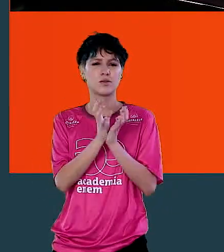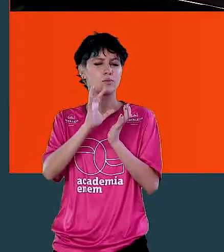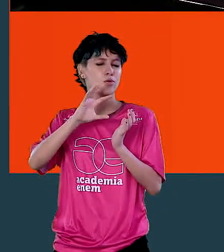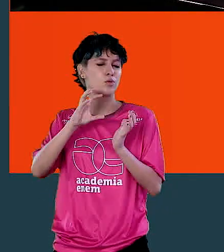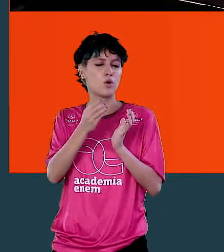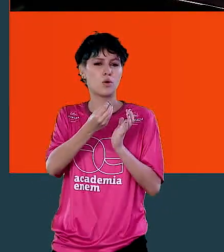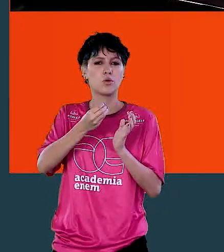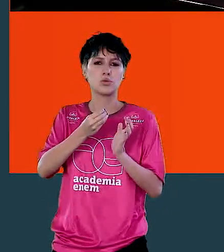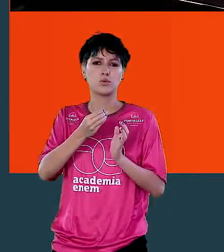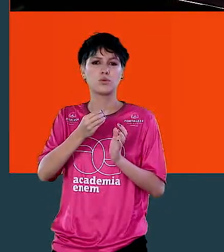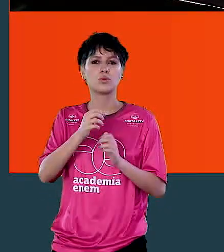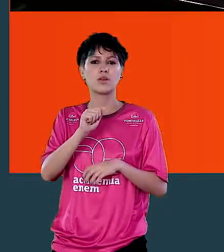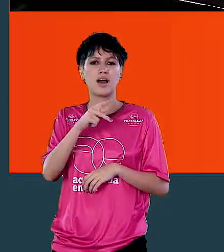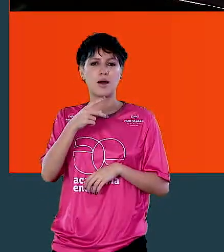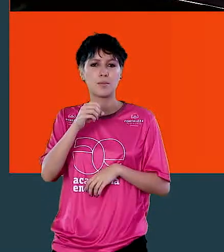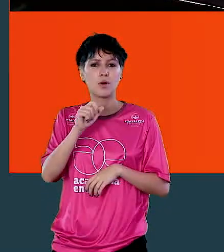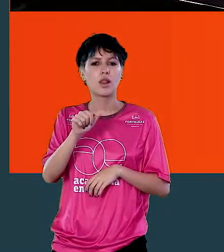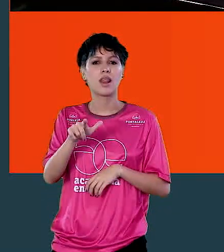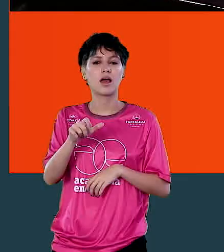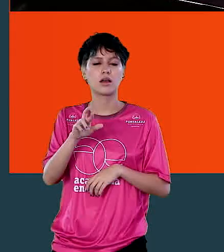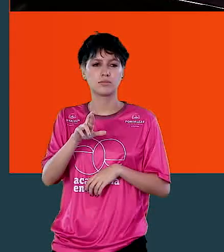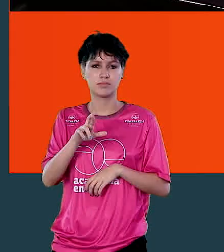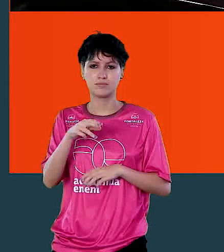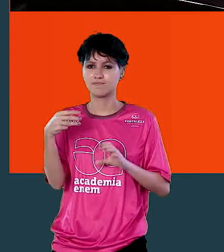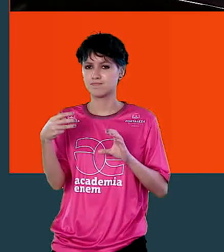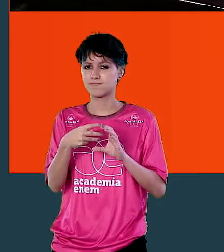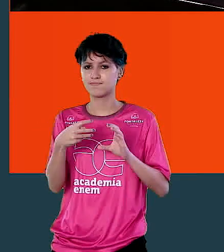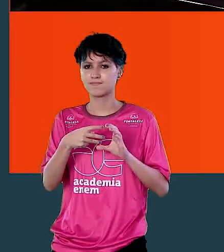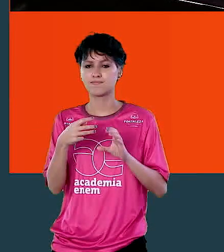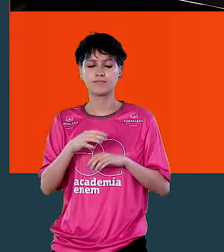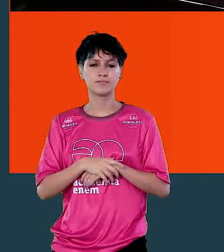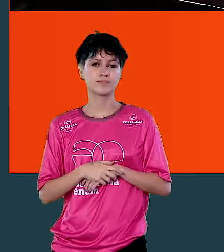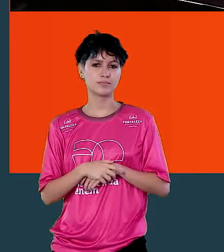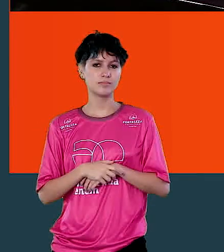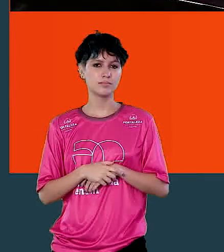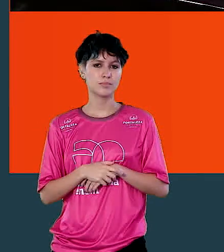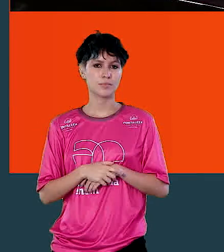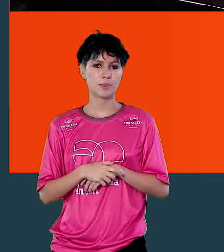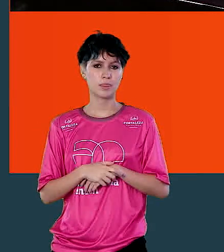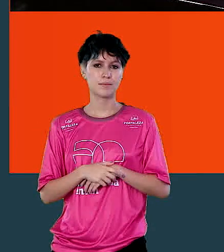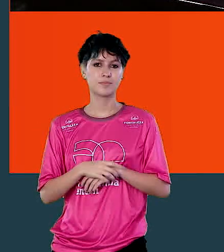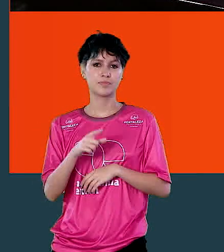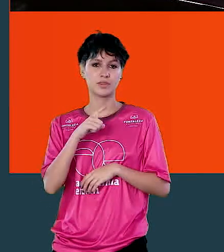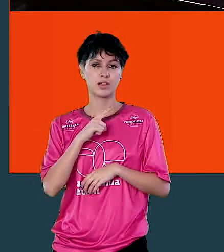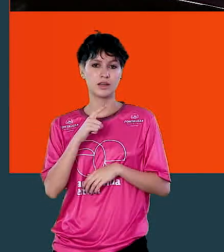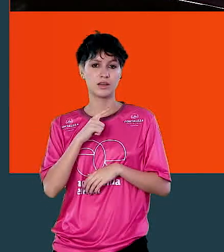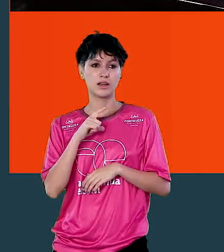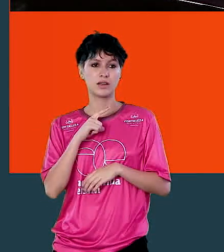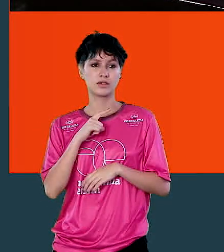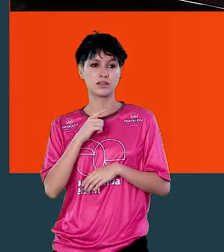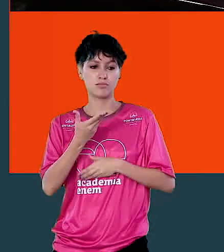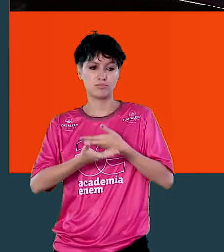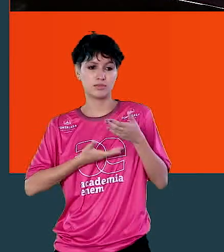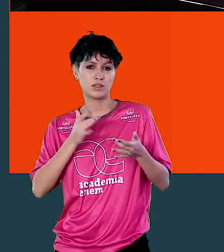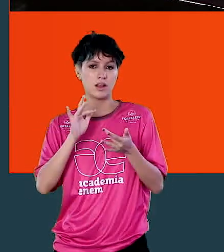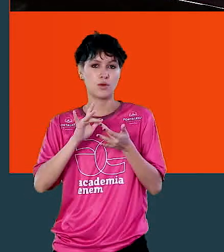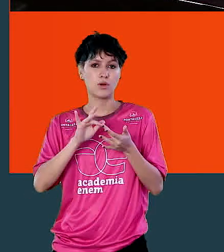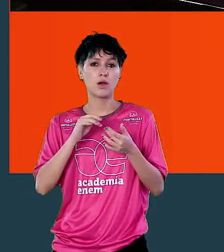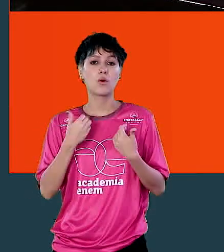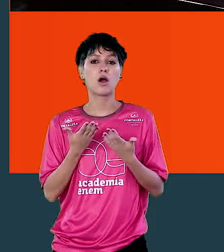deixa eu voltar aqui. A gente tem que tipo de interação? Dipolo induzido, que é uma